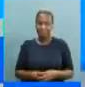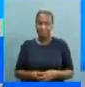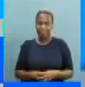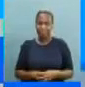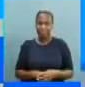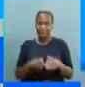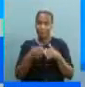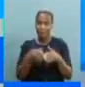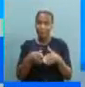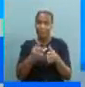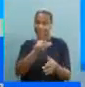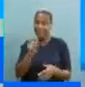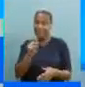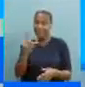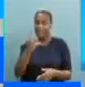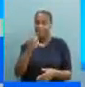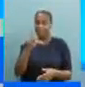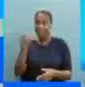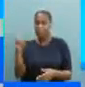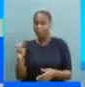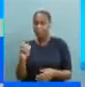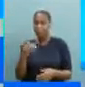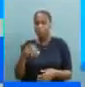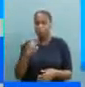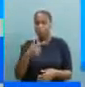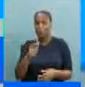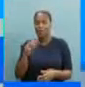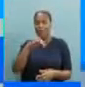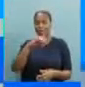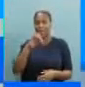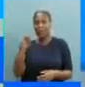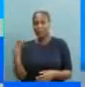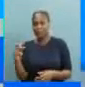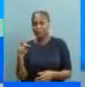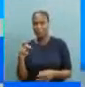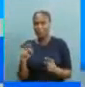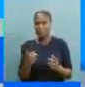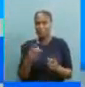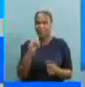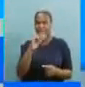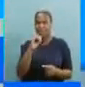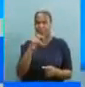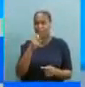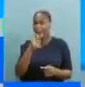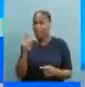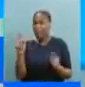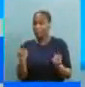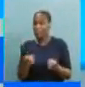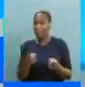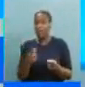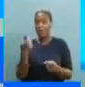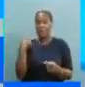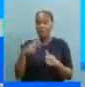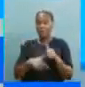Os botes Zé Carlos, Porte Grande, Maria Vicente, Médios e Isabel nos Pequenos venceram ontem